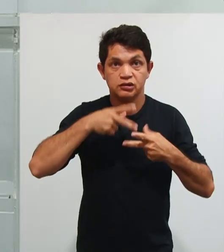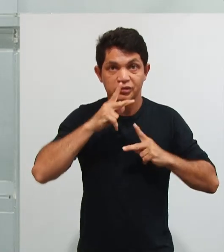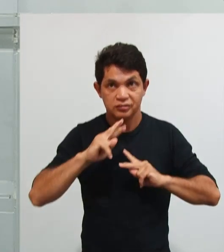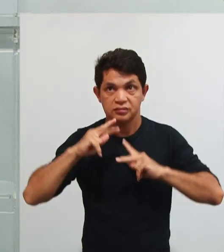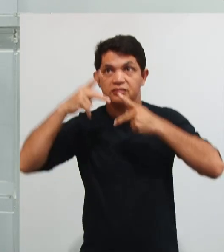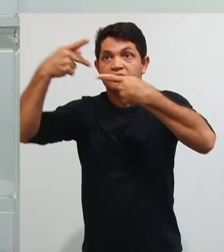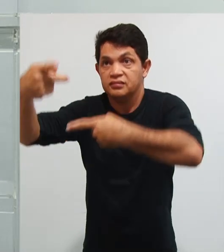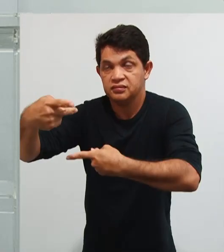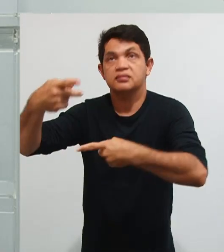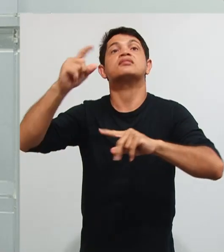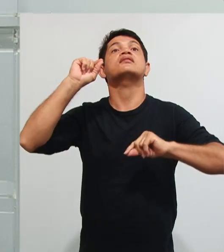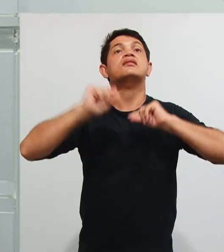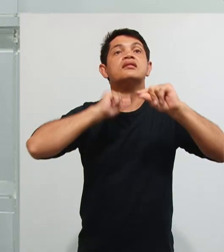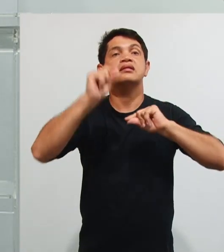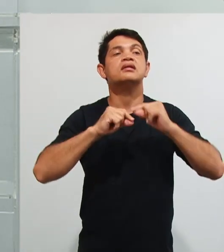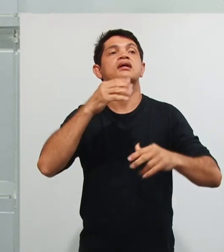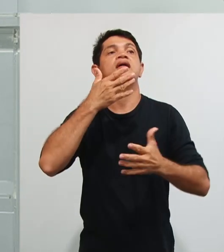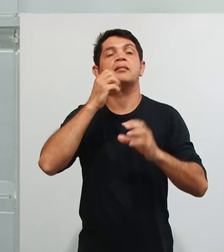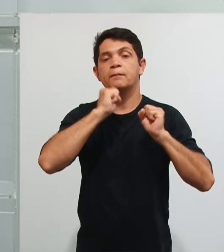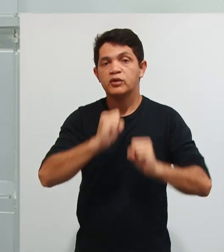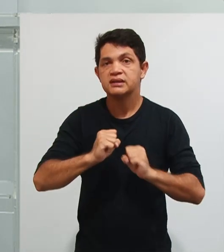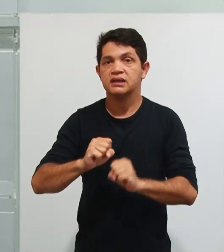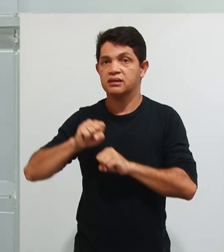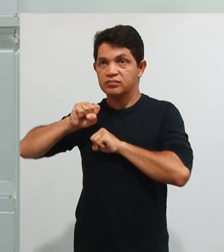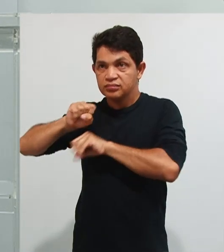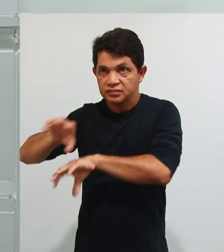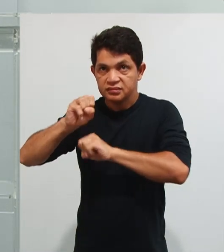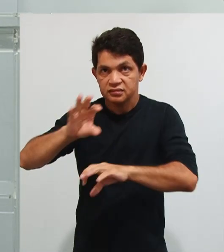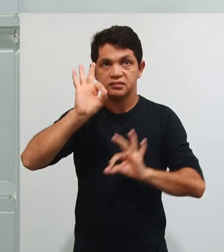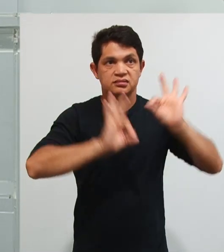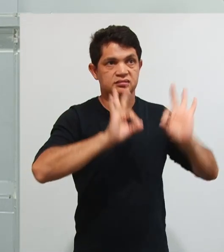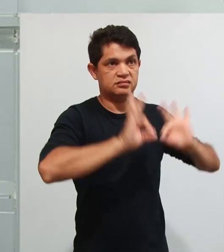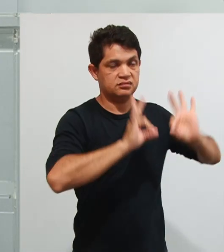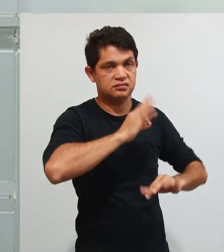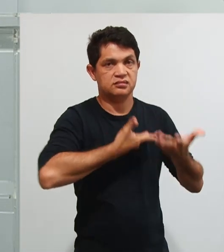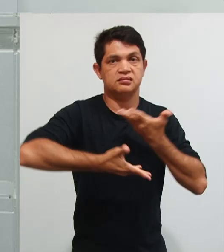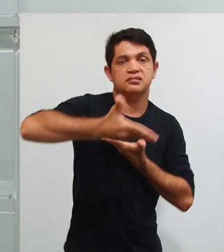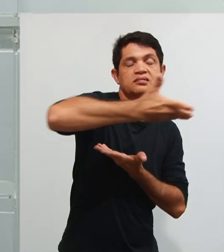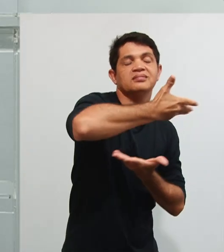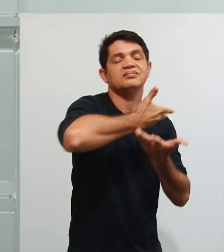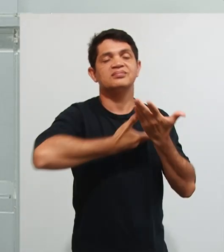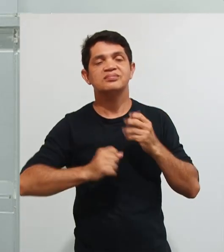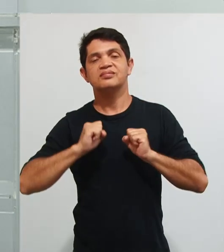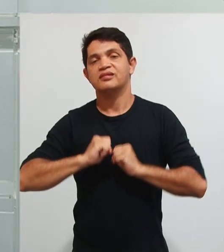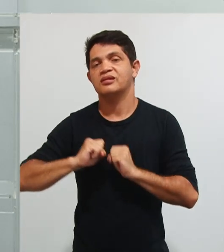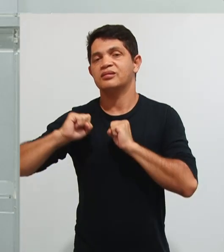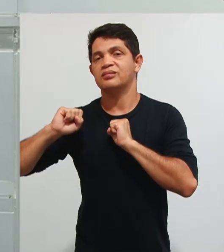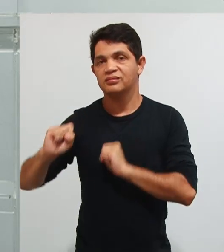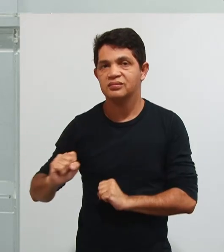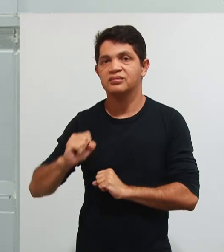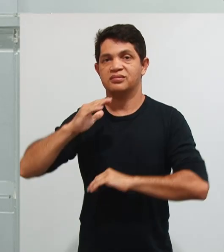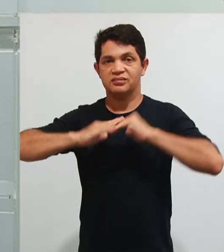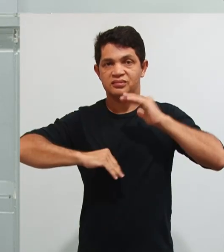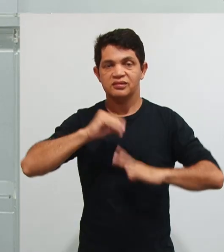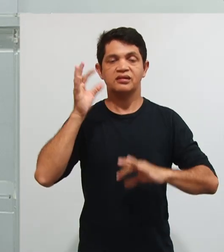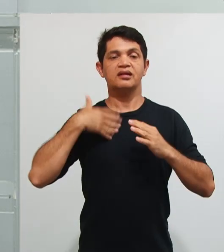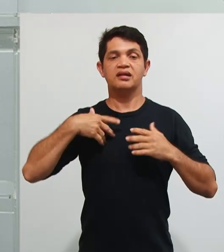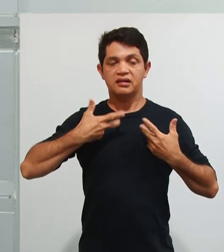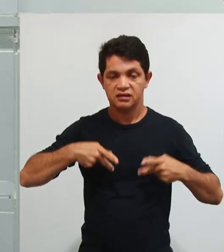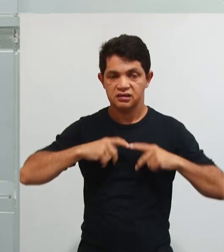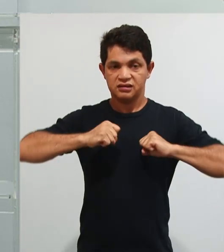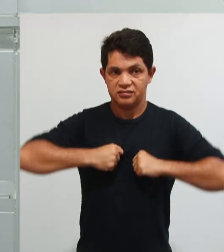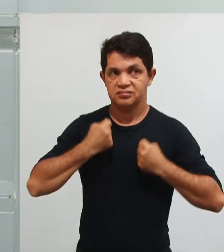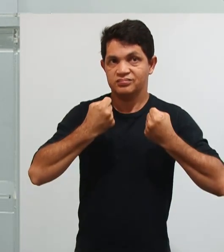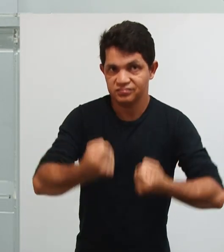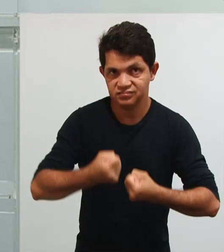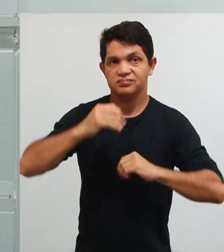traçando um caminho para poder então chegar nessa minha realidade que eu pretendo que a minha organização consiga